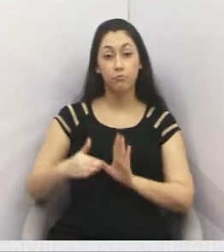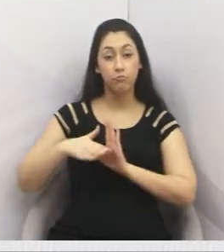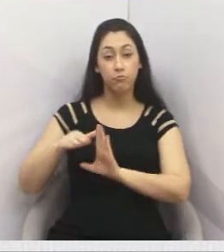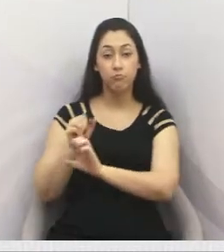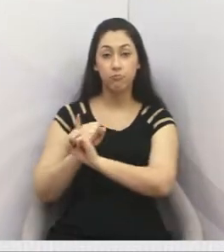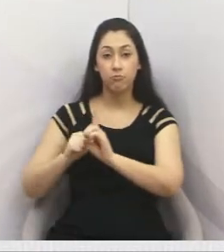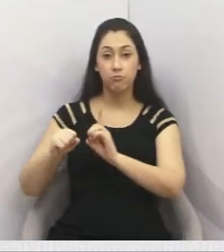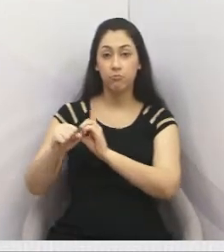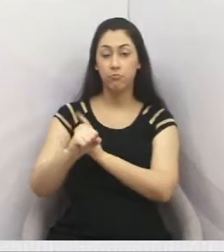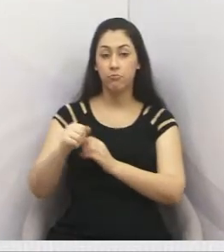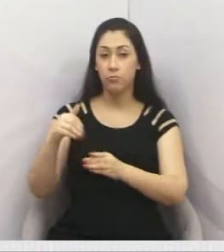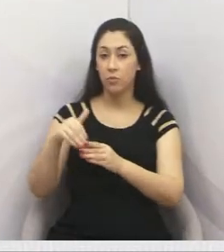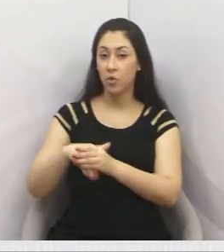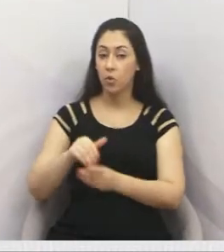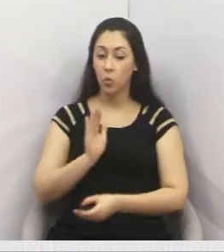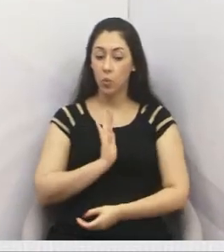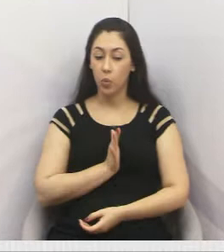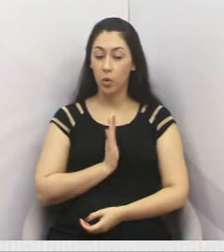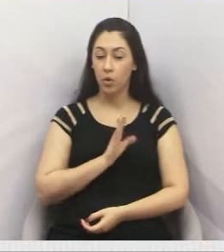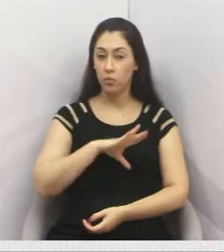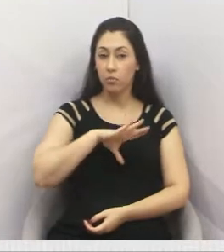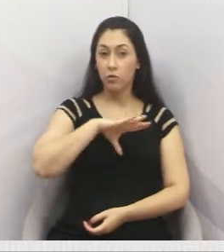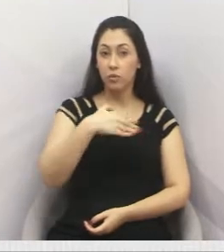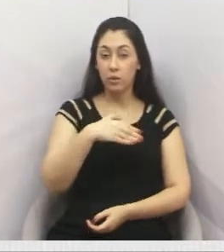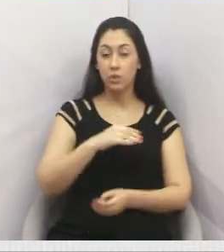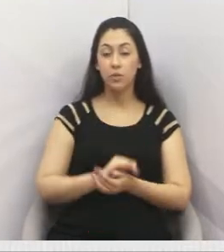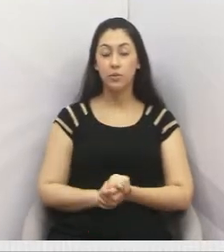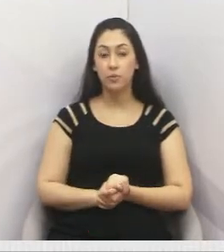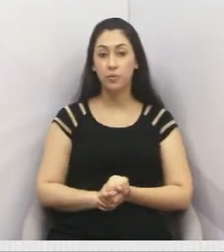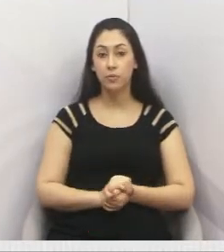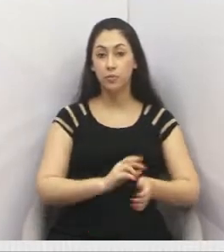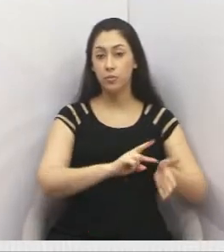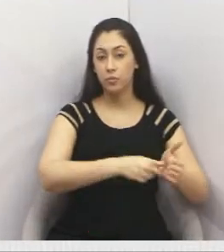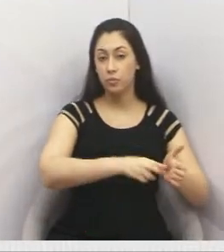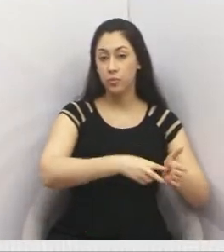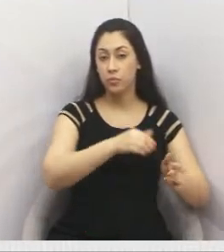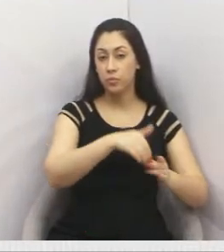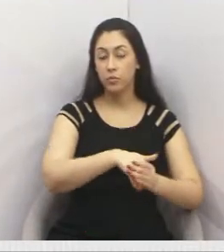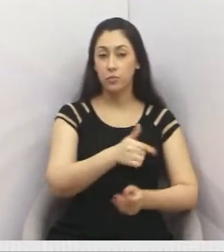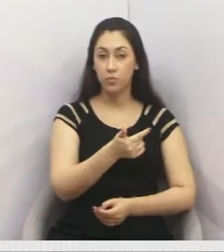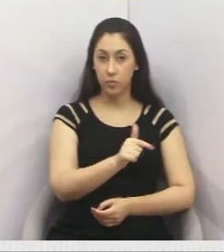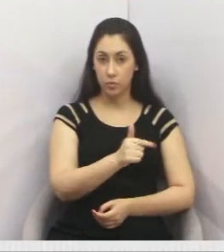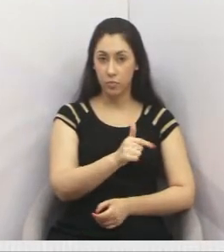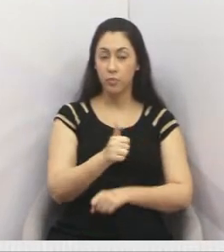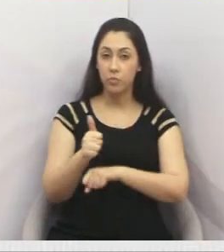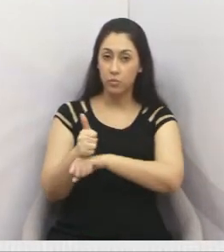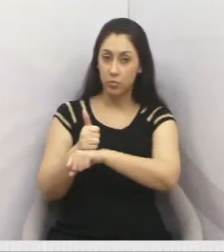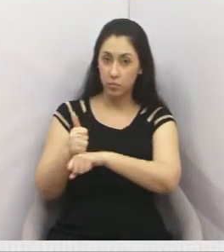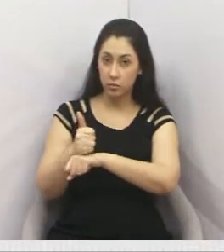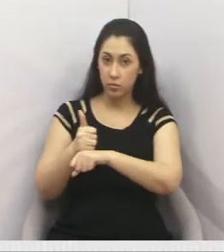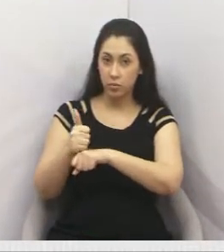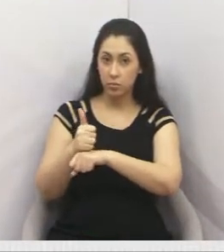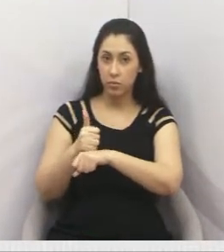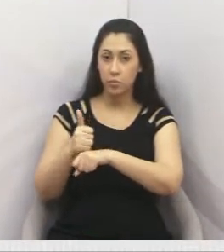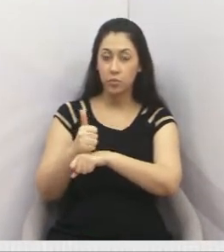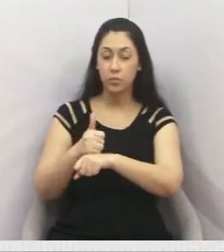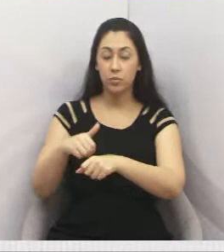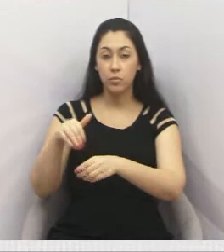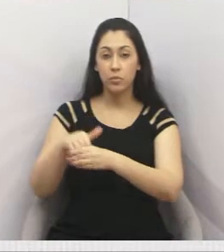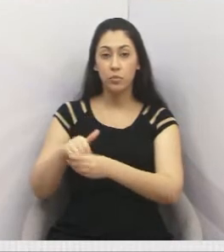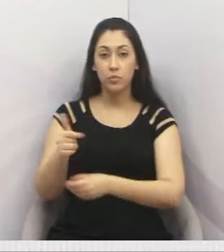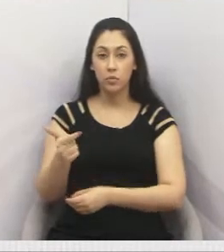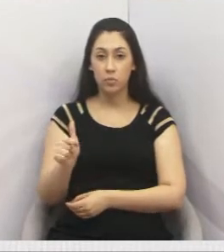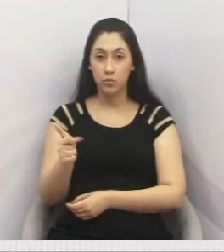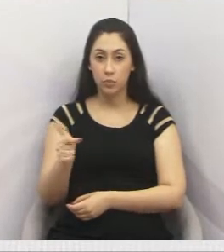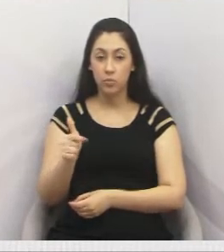Movimentos populares, Quilombo Coração Valente, entidades de classe sindical em branco, entidades ou empresas profissionais